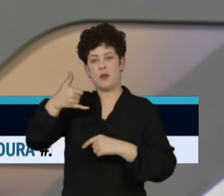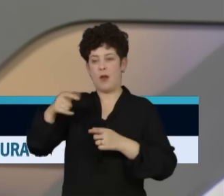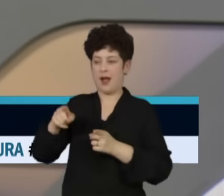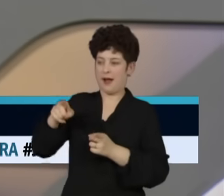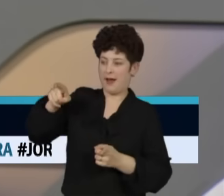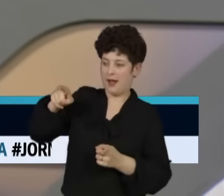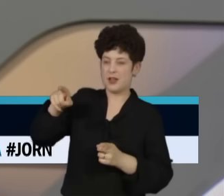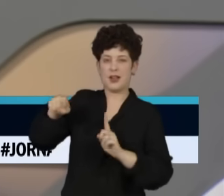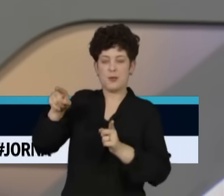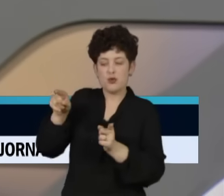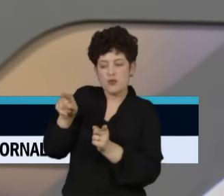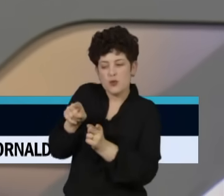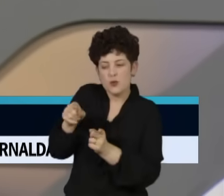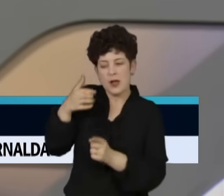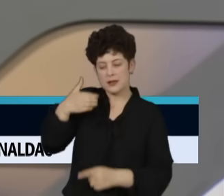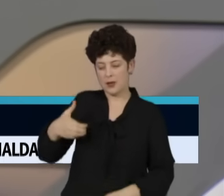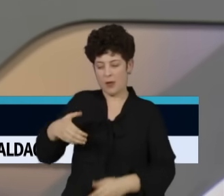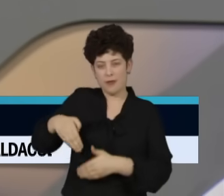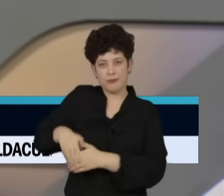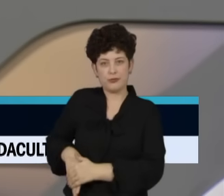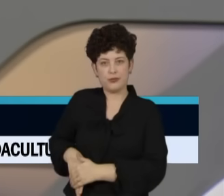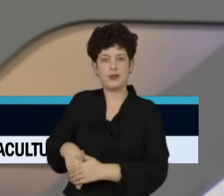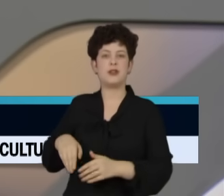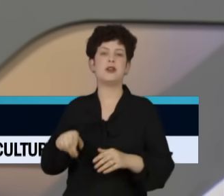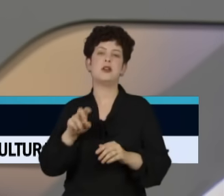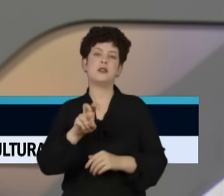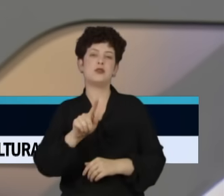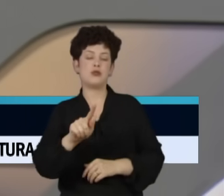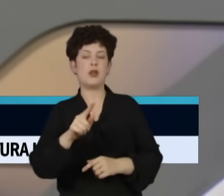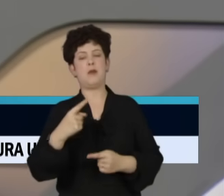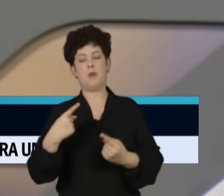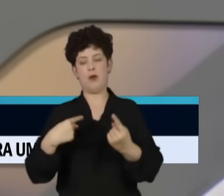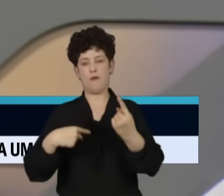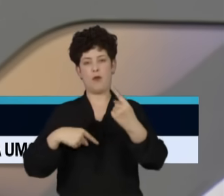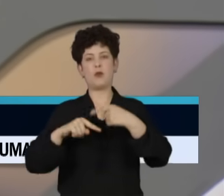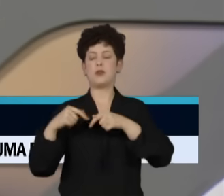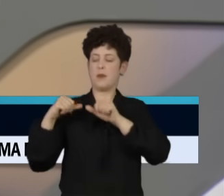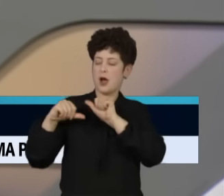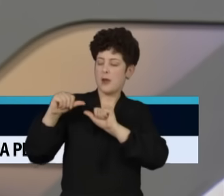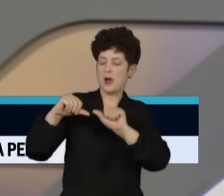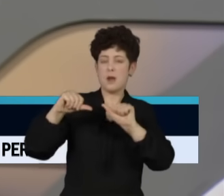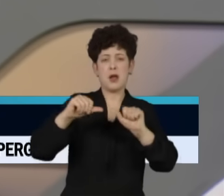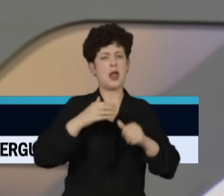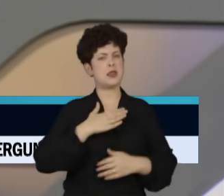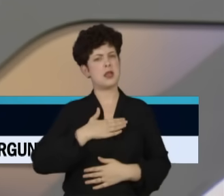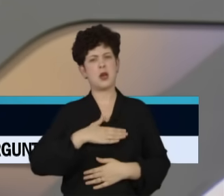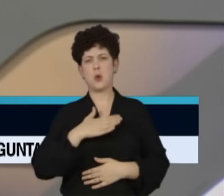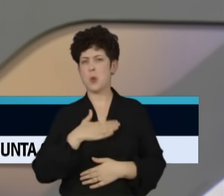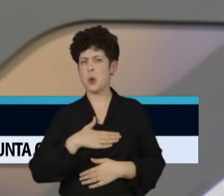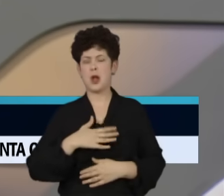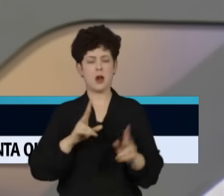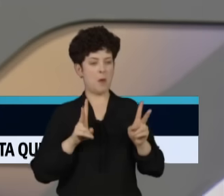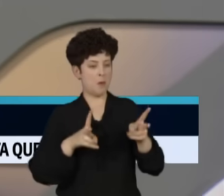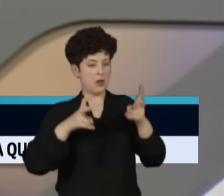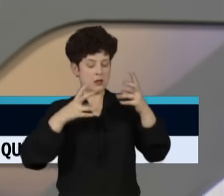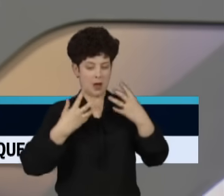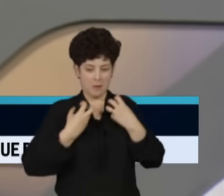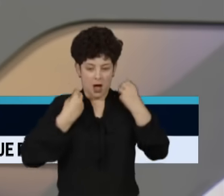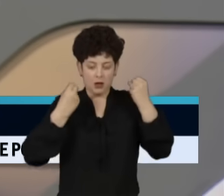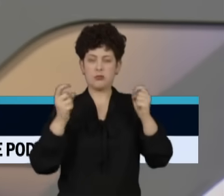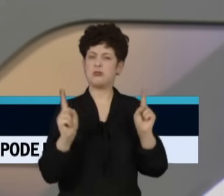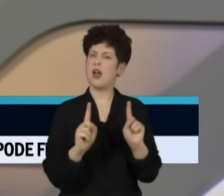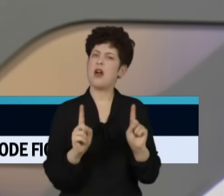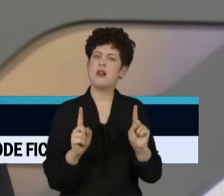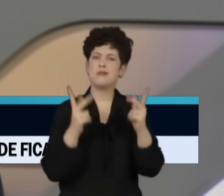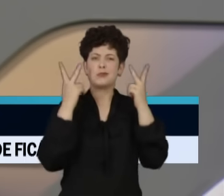5G e na verdade é uma evolução e vai ser uma evolução tranquila, indolor. Isso acho que precisa ficar